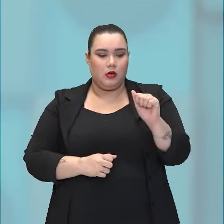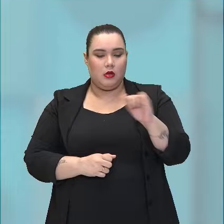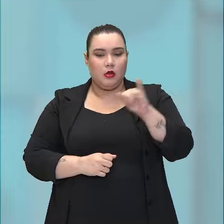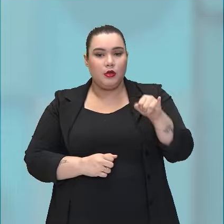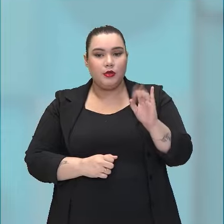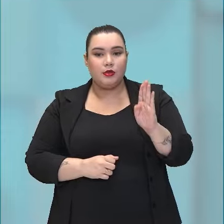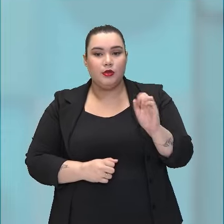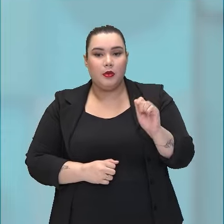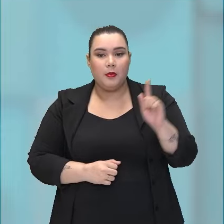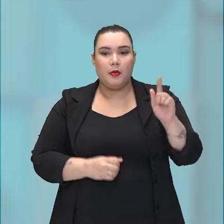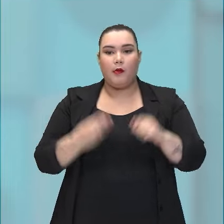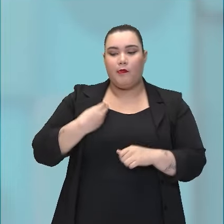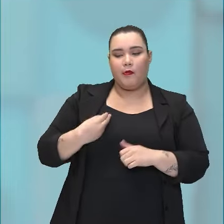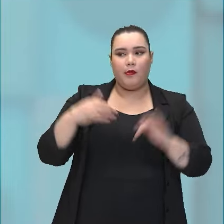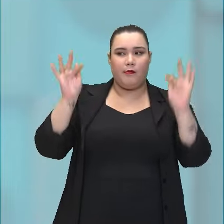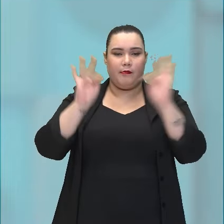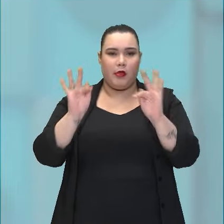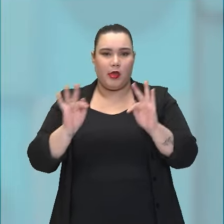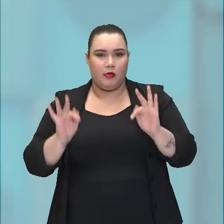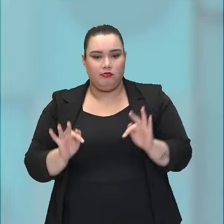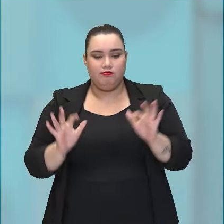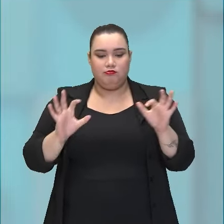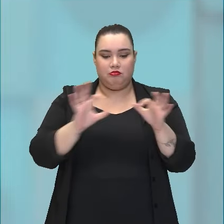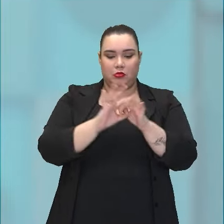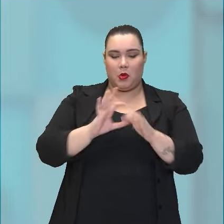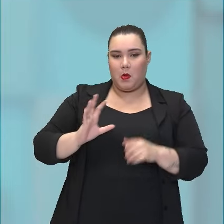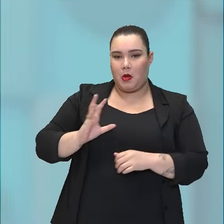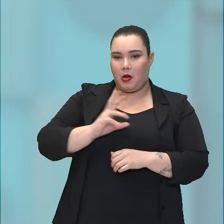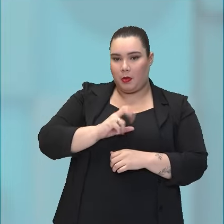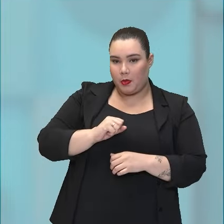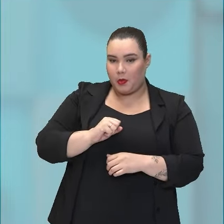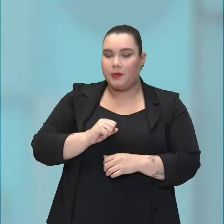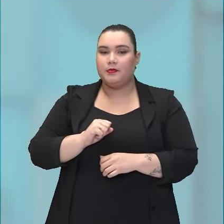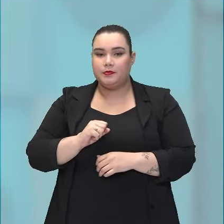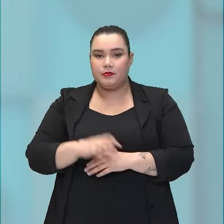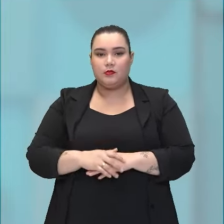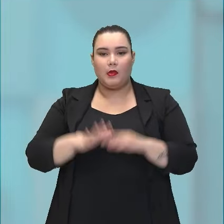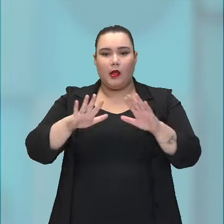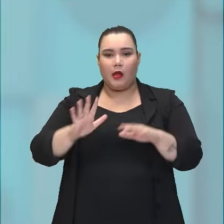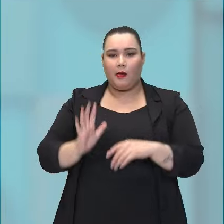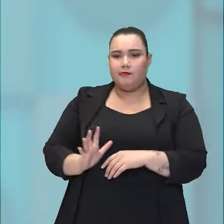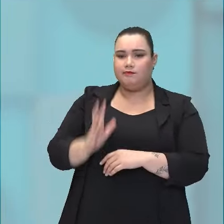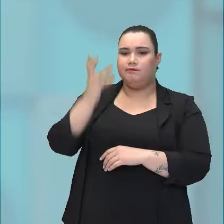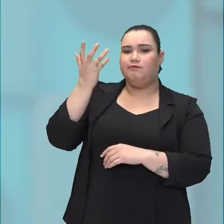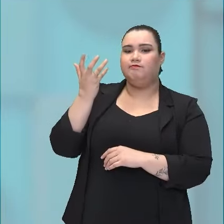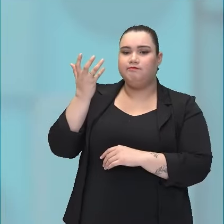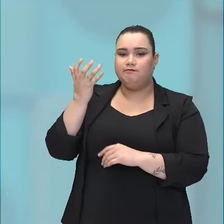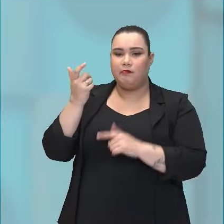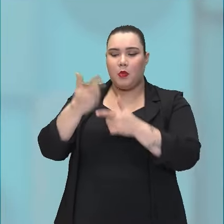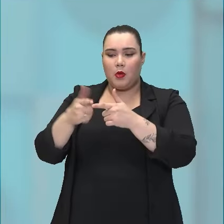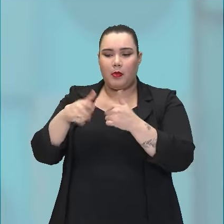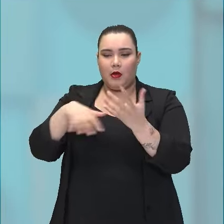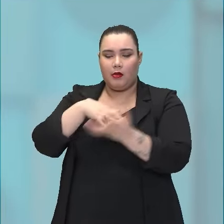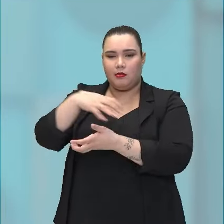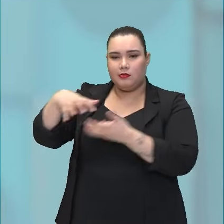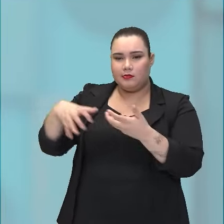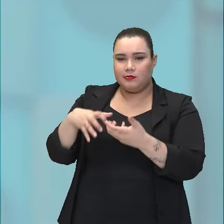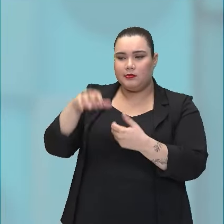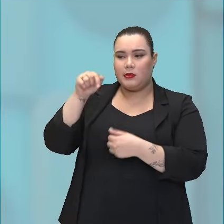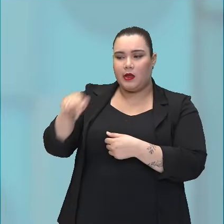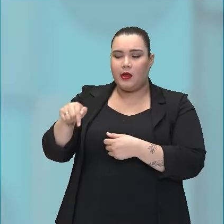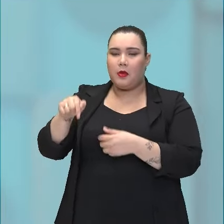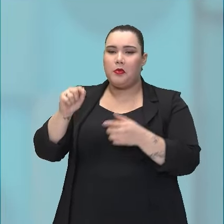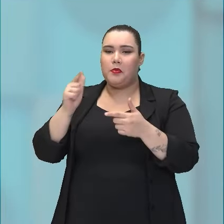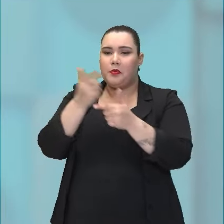felizes, viviam contentes, né? Viviam o amor deles. De repente surge um conflito, algo que quebra essa harmonia,